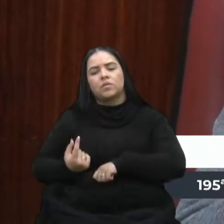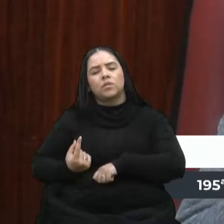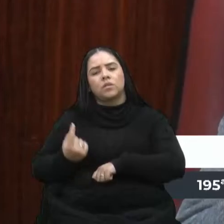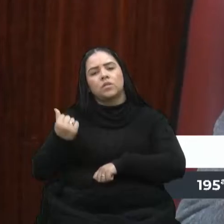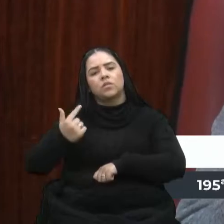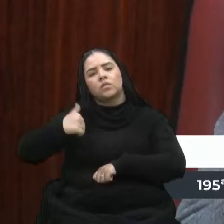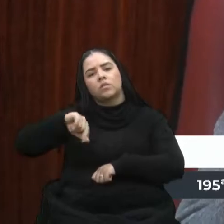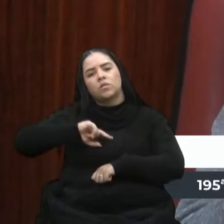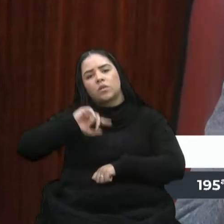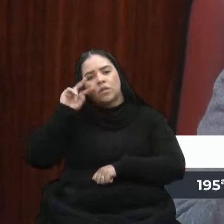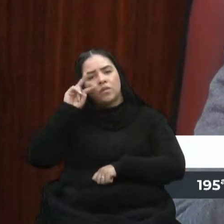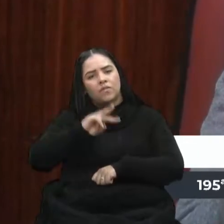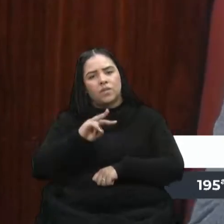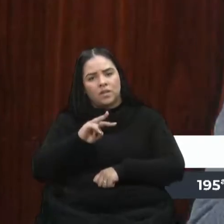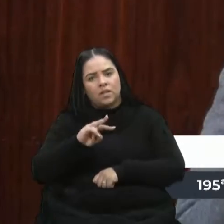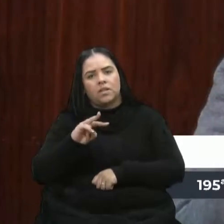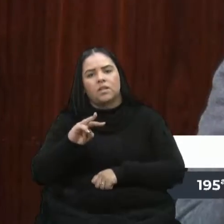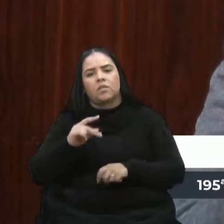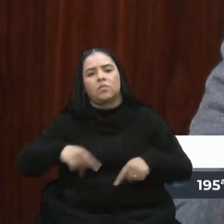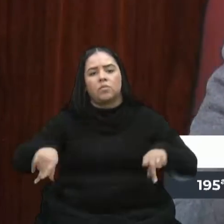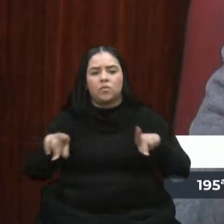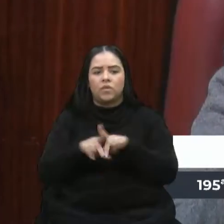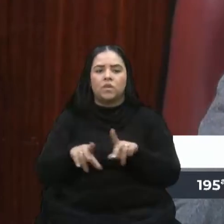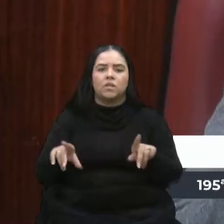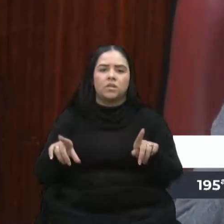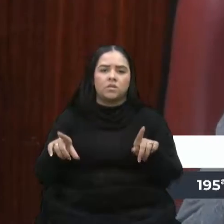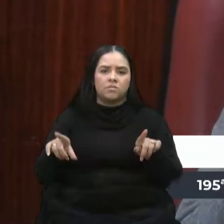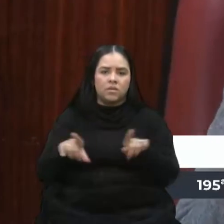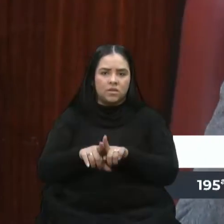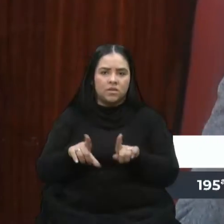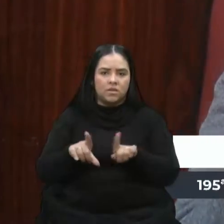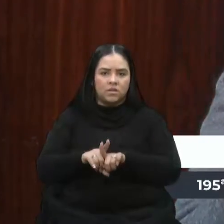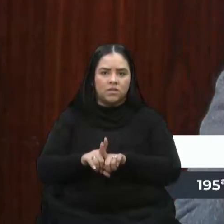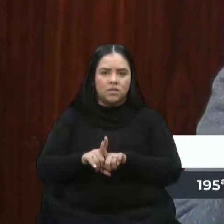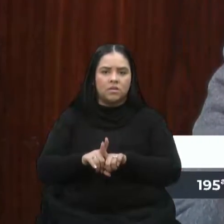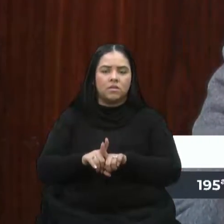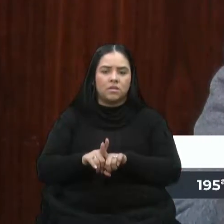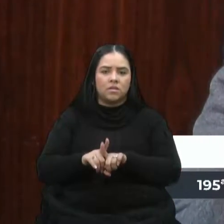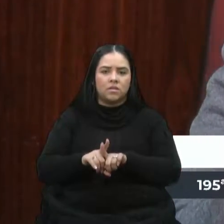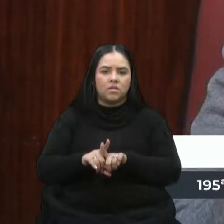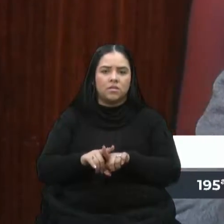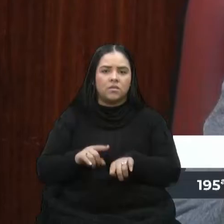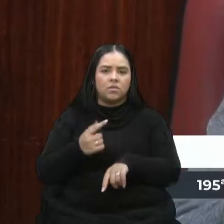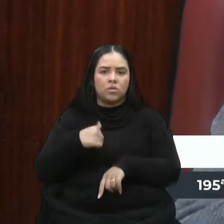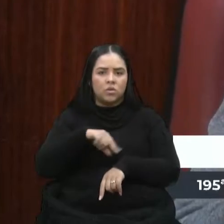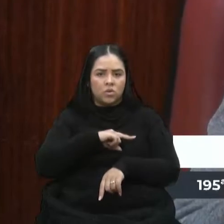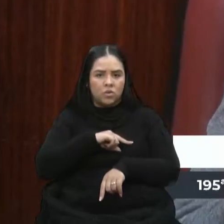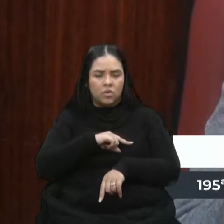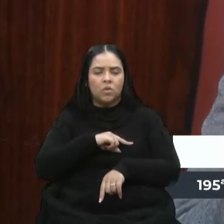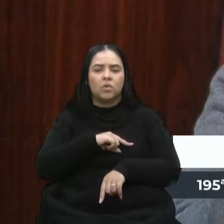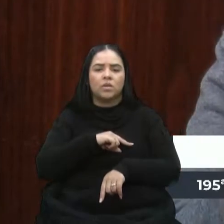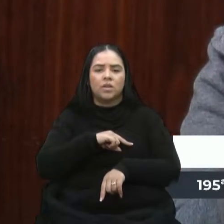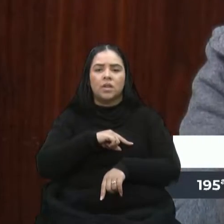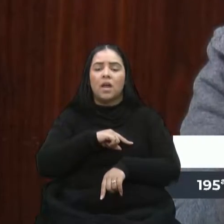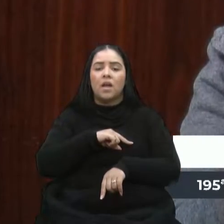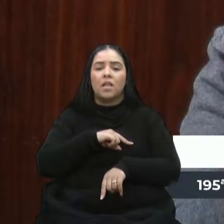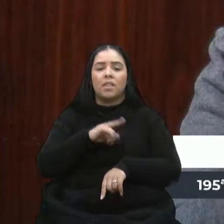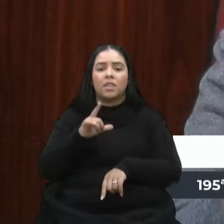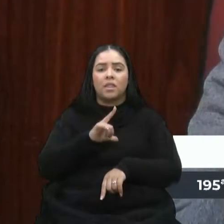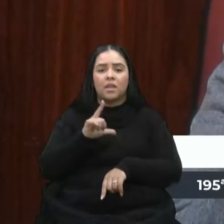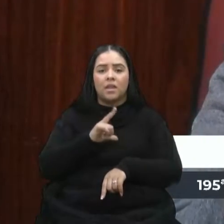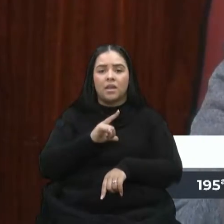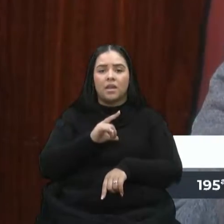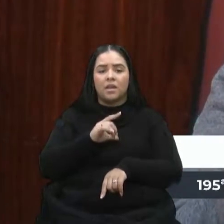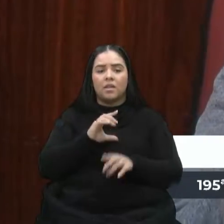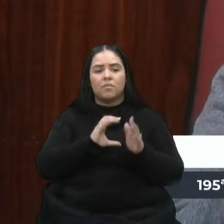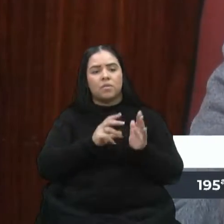nossa população vive. E, além disso, chega a nós, como um todo, na bancada do Partido dos